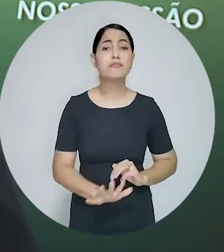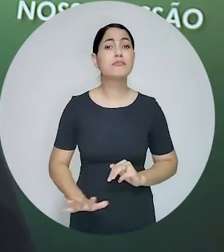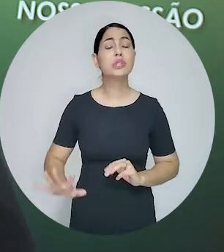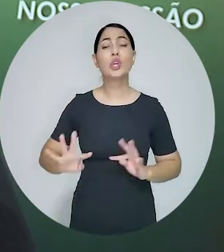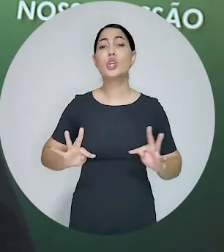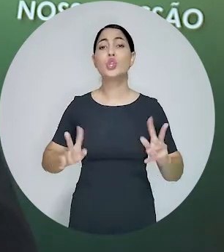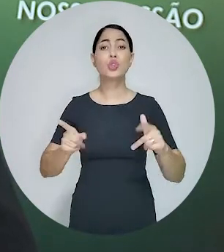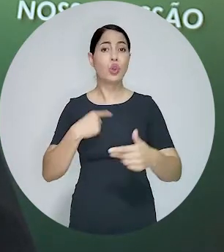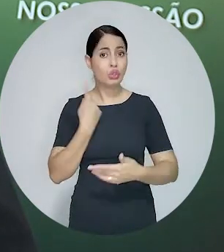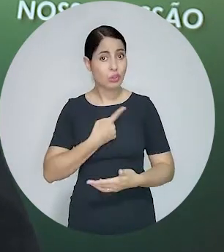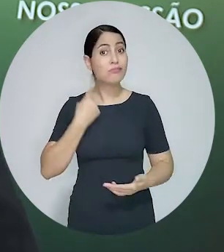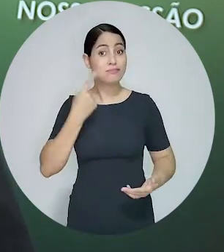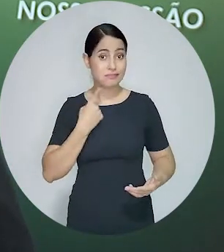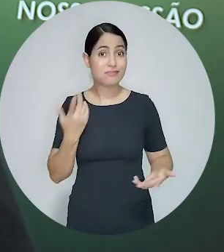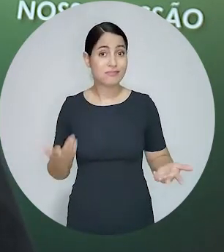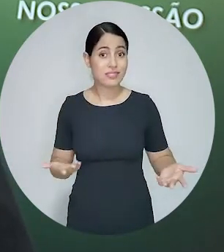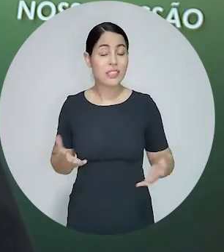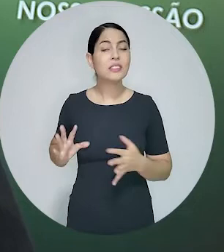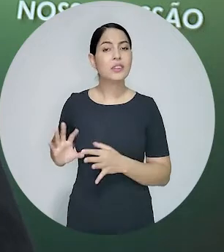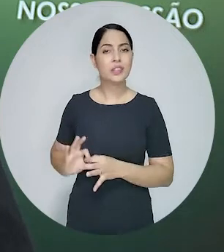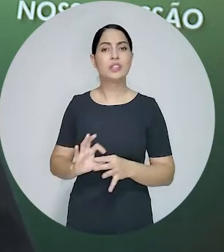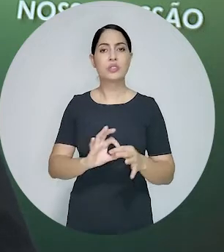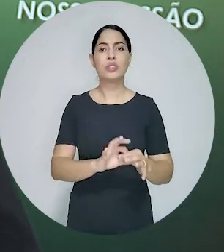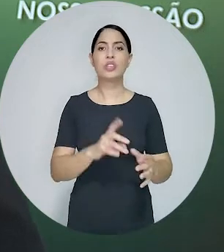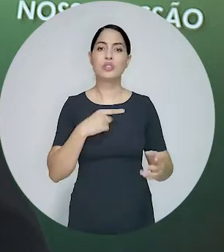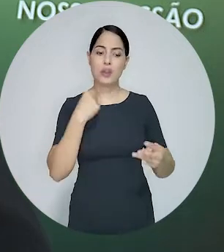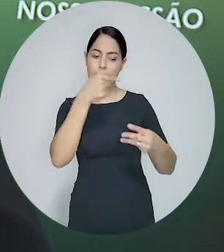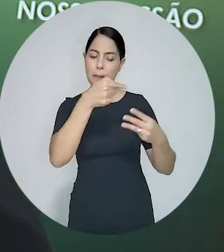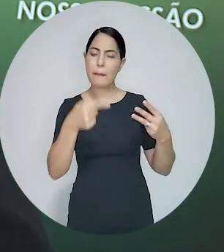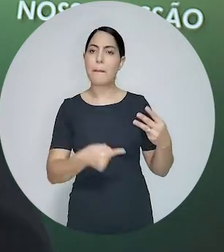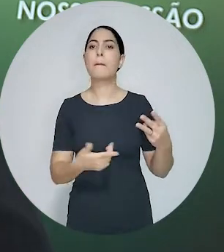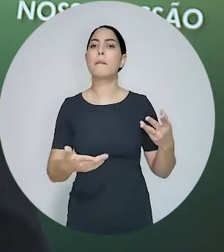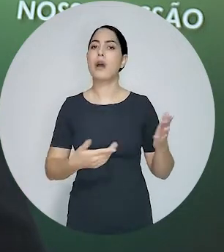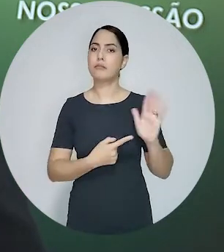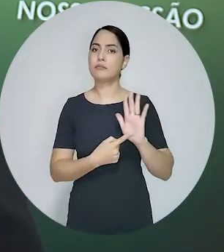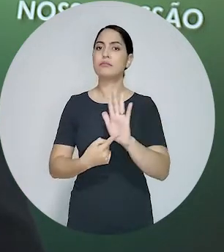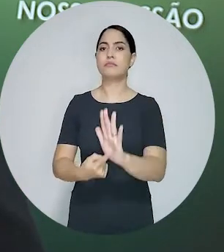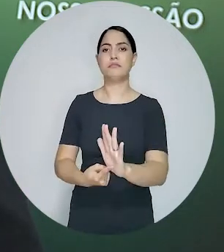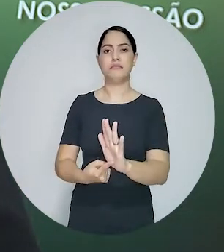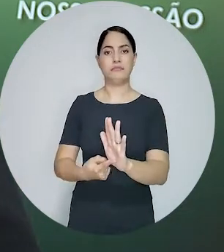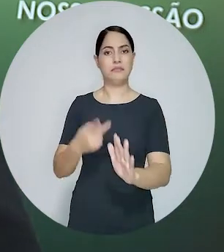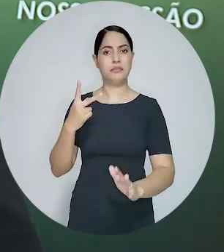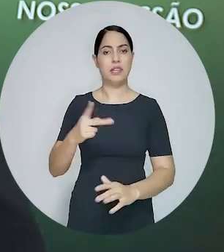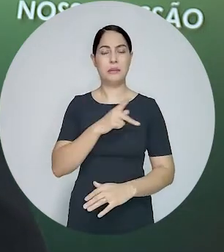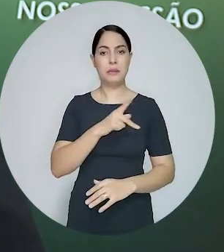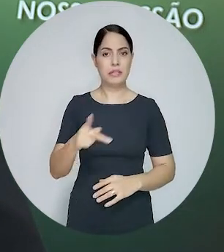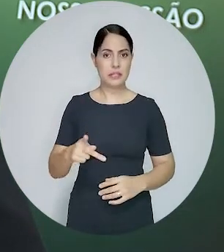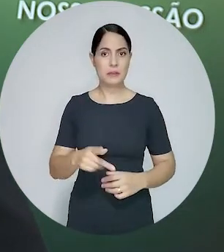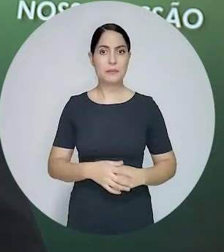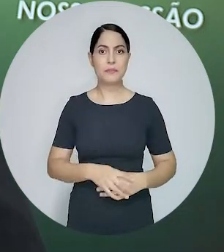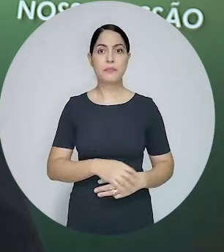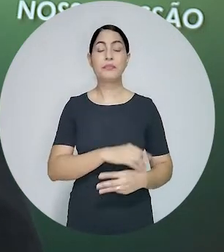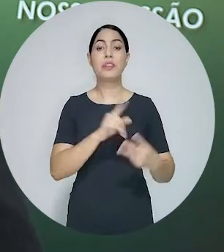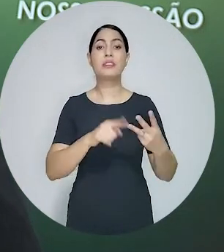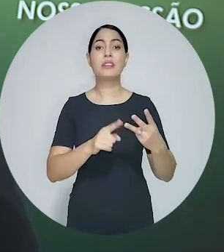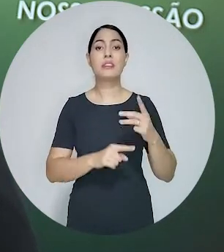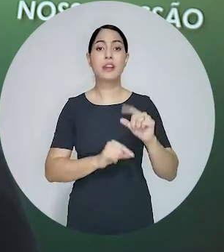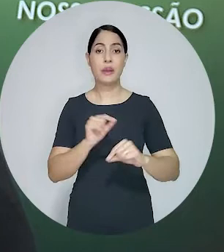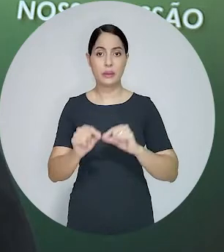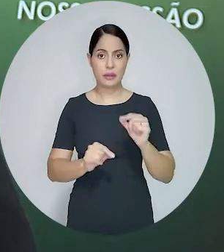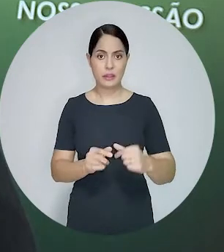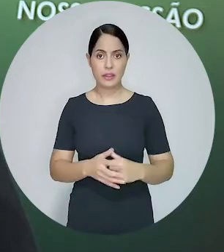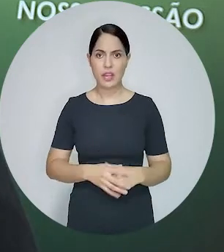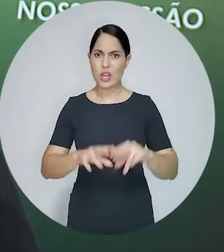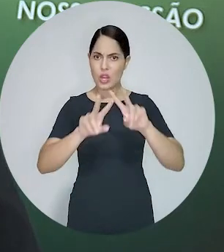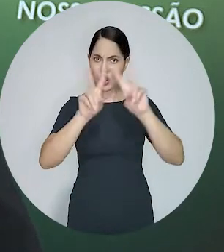mas a advocacia como um todo, afinal, todos somos advogados, né? Então, nesse sentido, trouxemos essa pauta também para a presidência. E